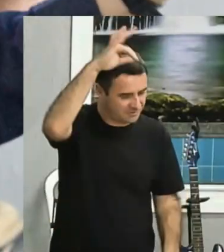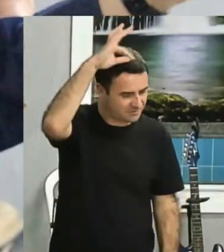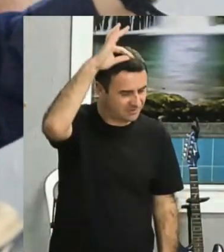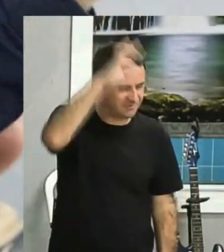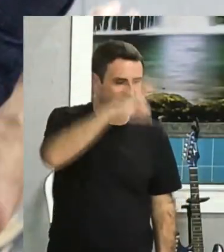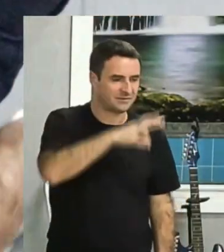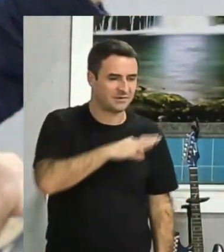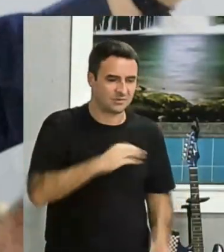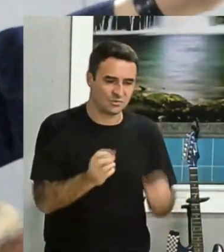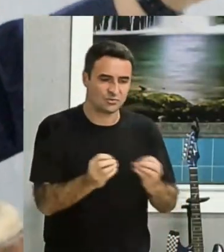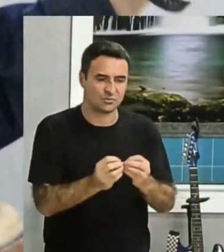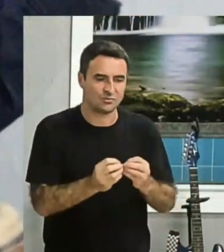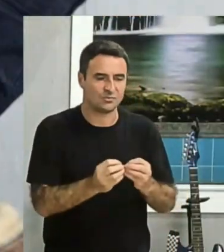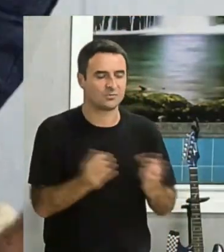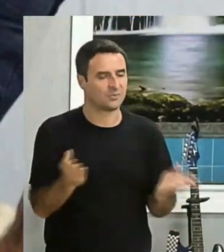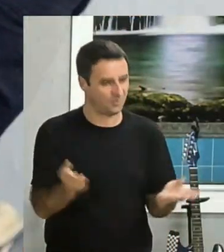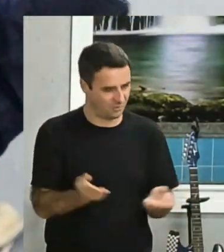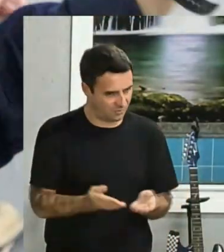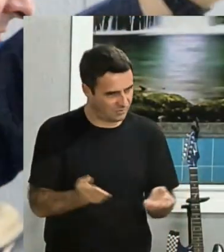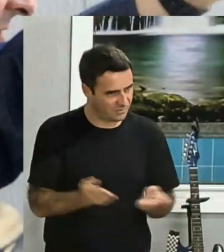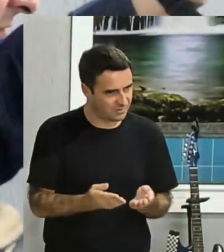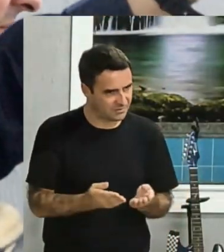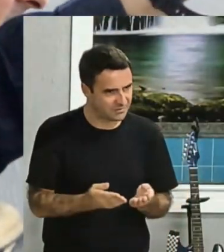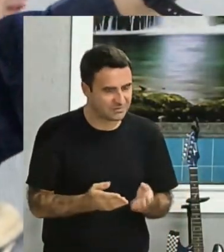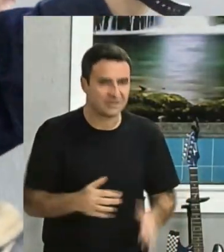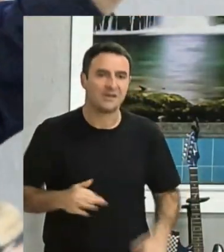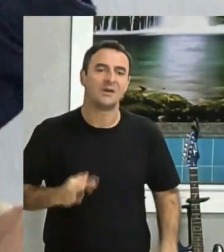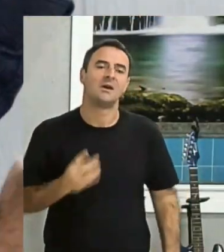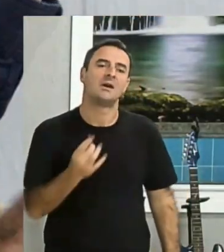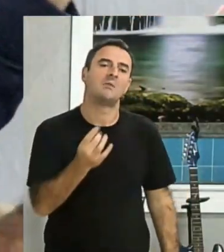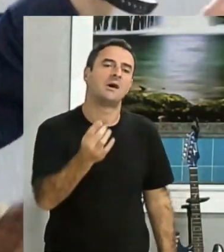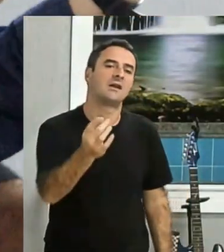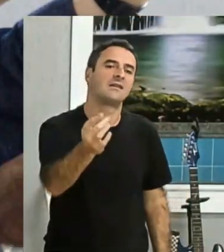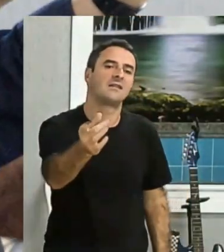esteja conosco hoje e para sempre. Amém.